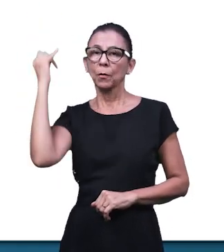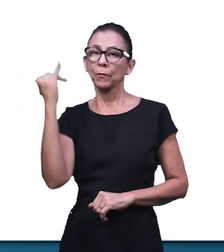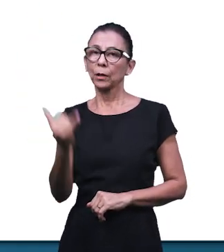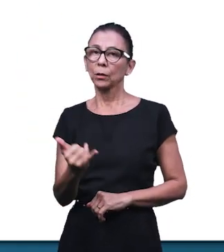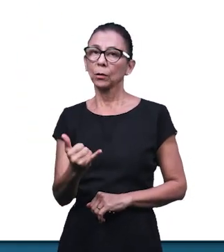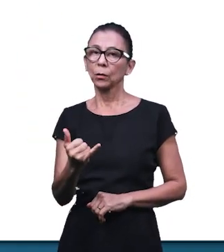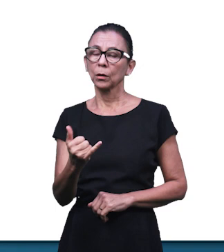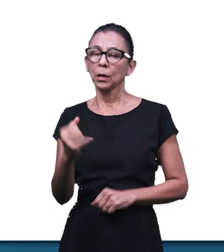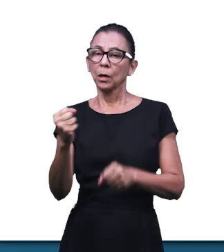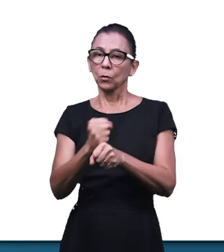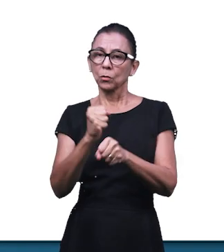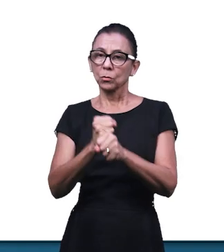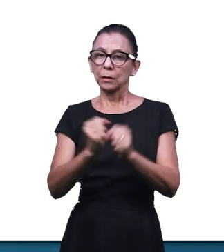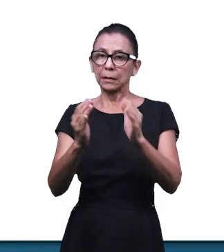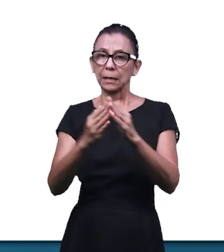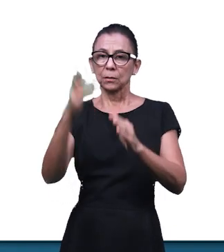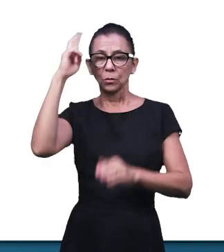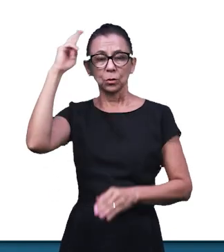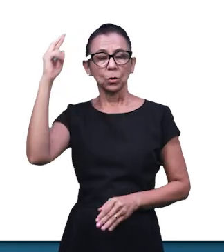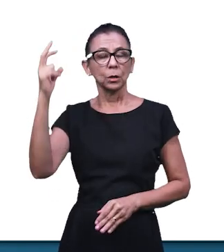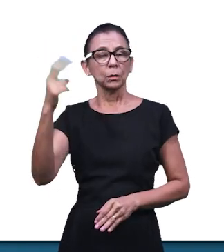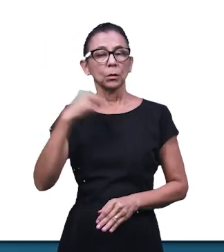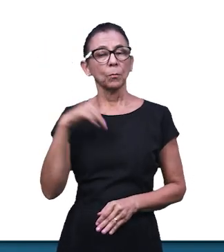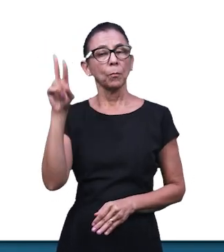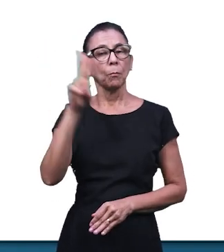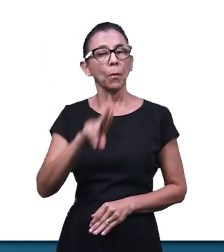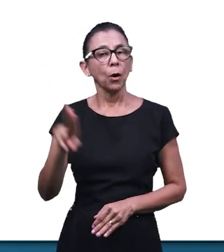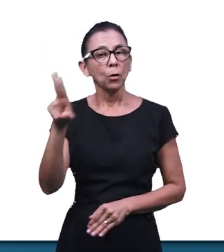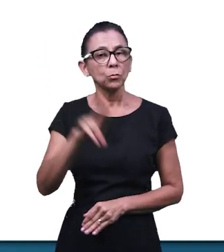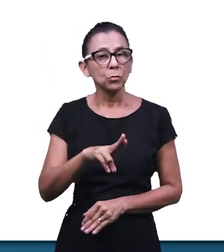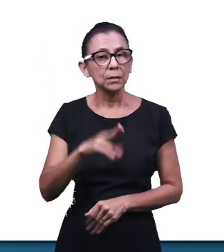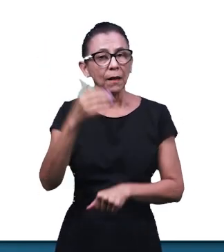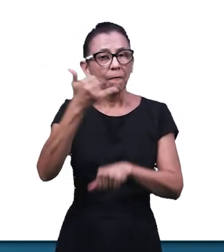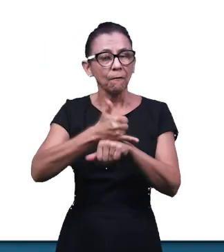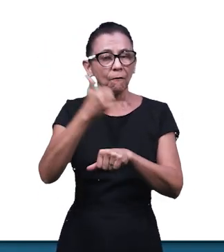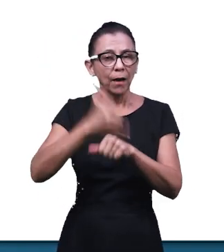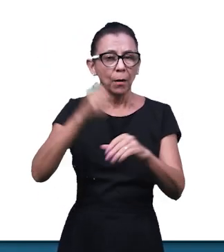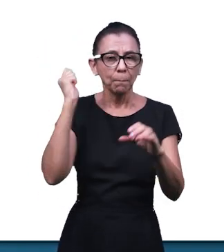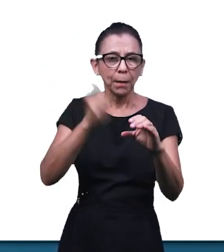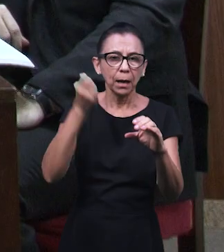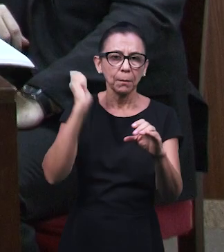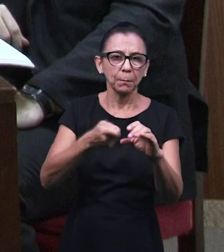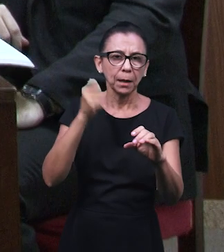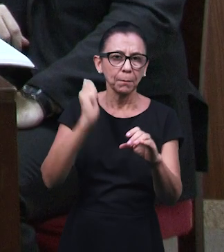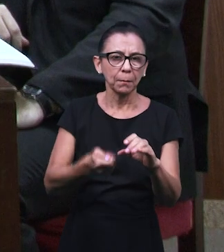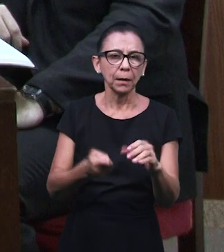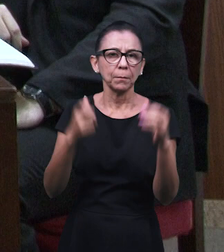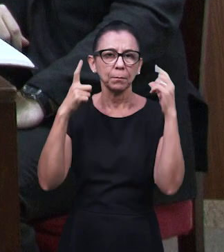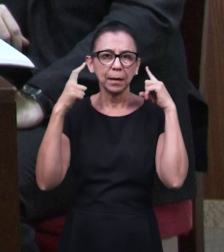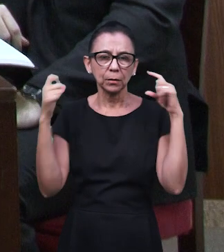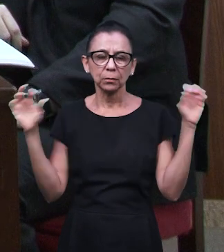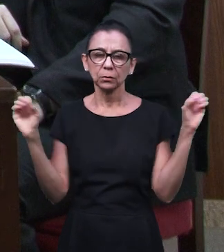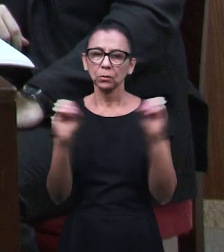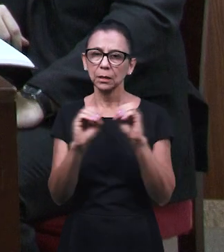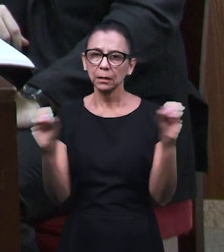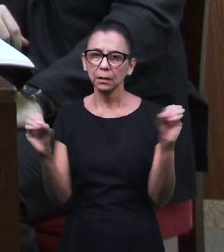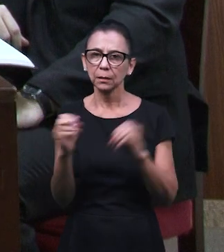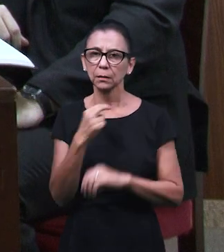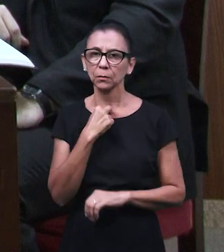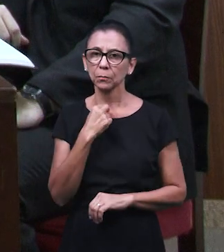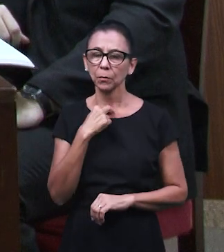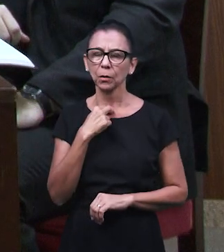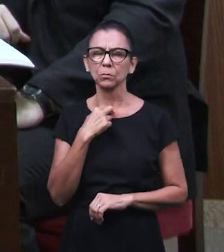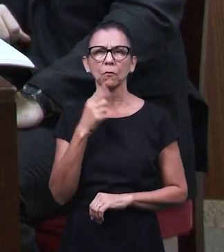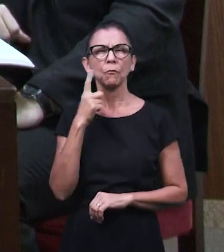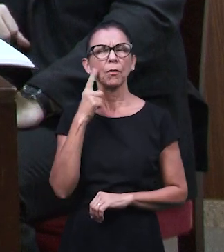houve barulho. Associe profeticamente a igreja dos nossos dias. Vamos ter as respostas da